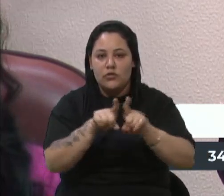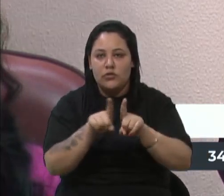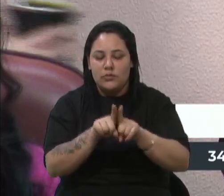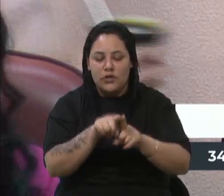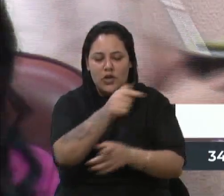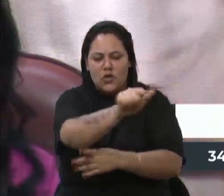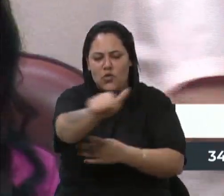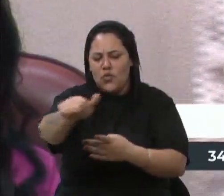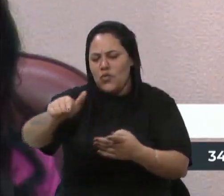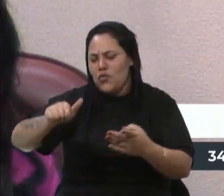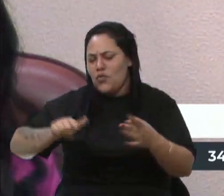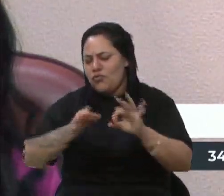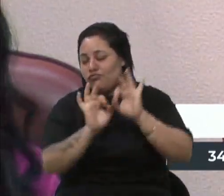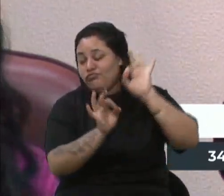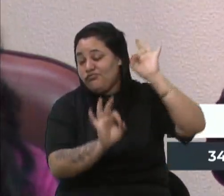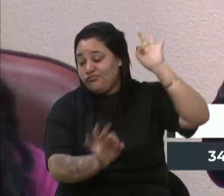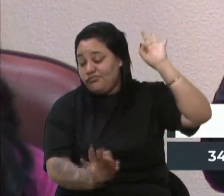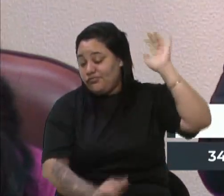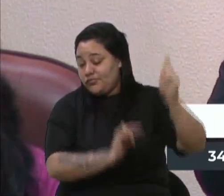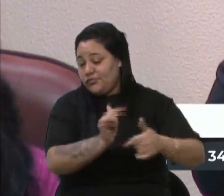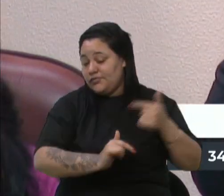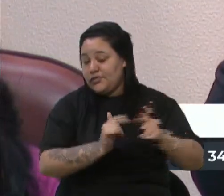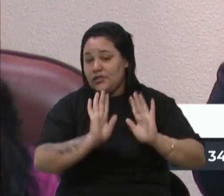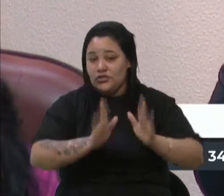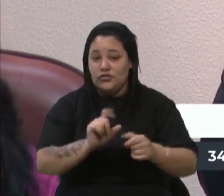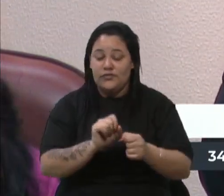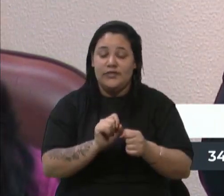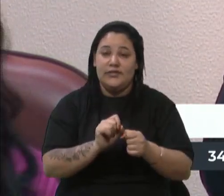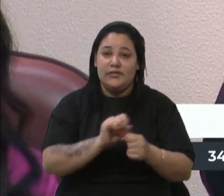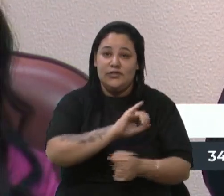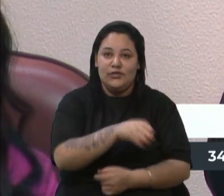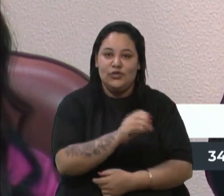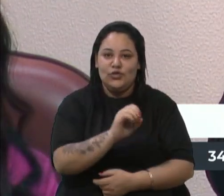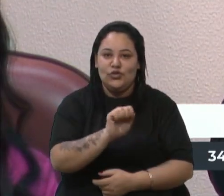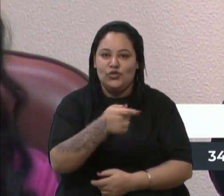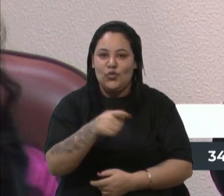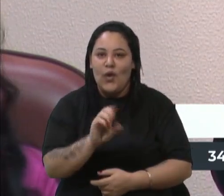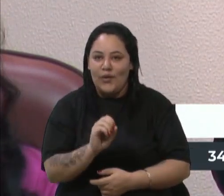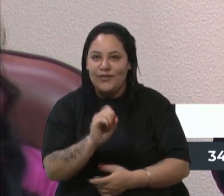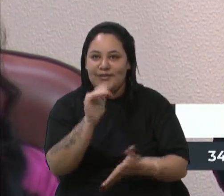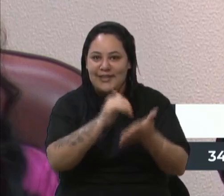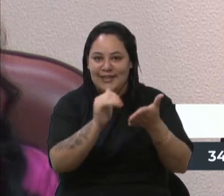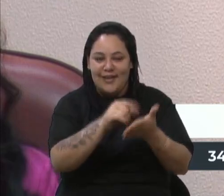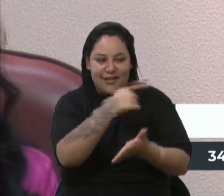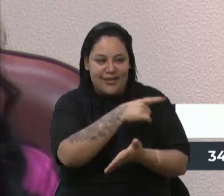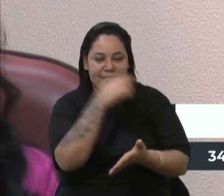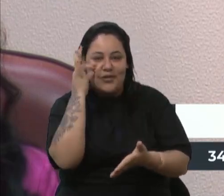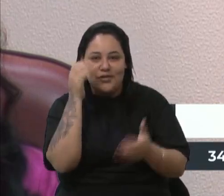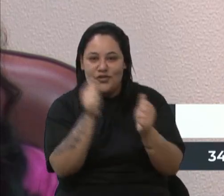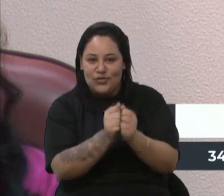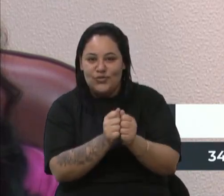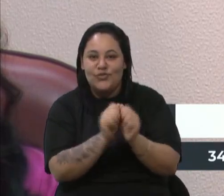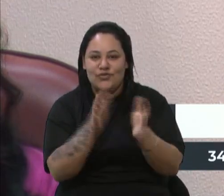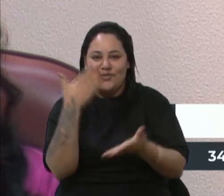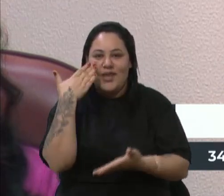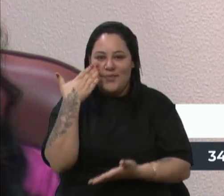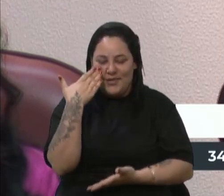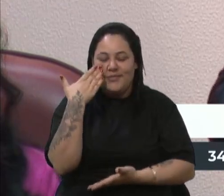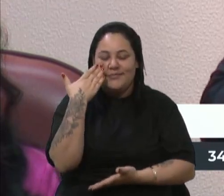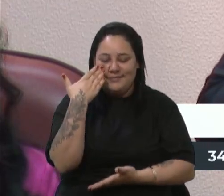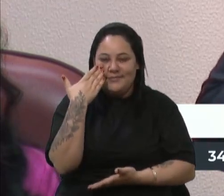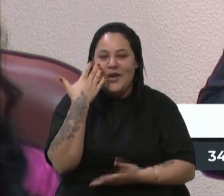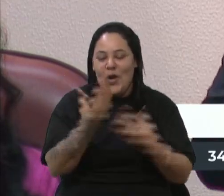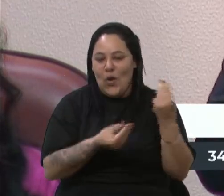outras bom acho que o João secretário João esse que está aqui junto conosco sabe